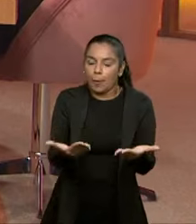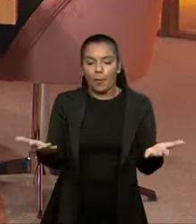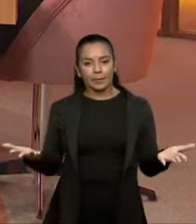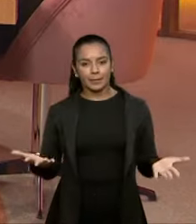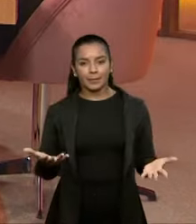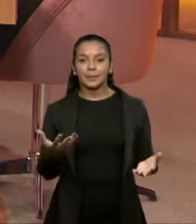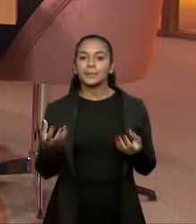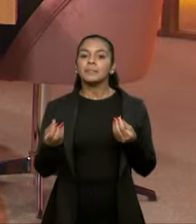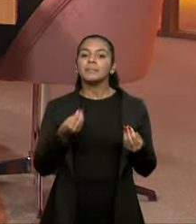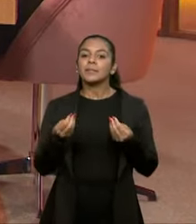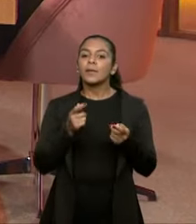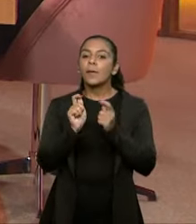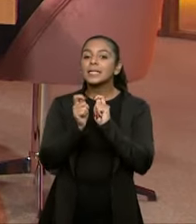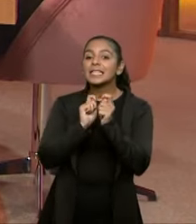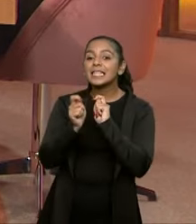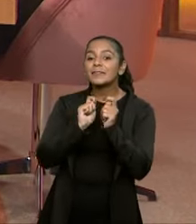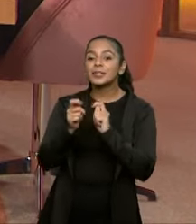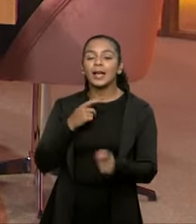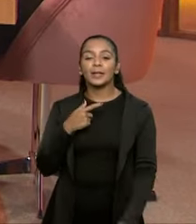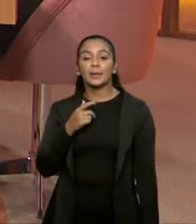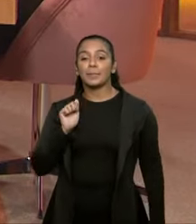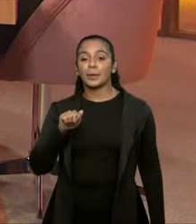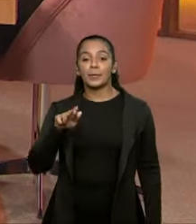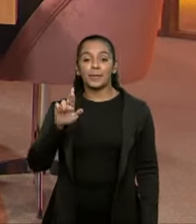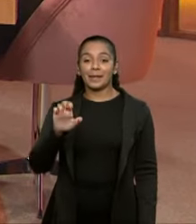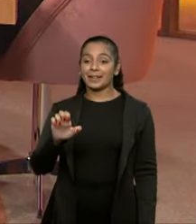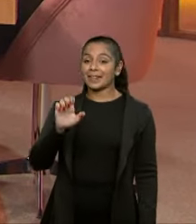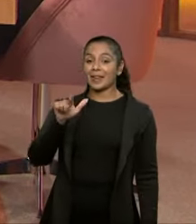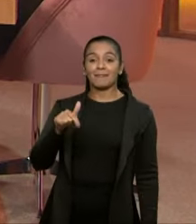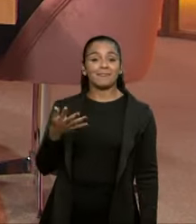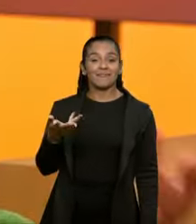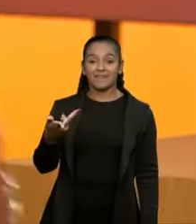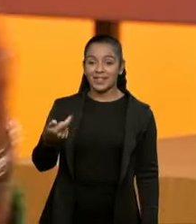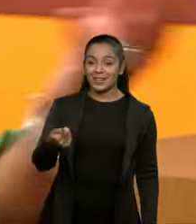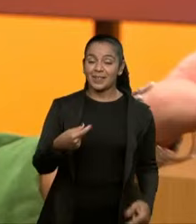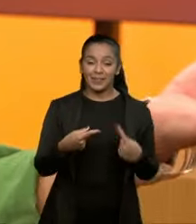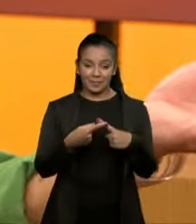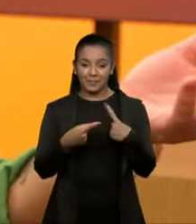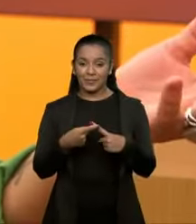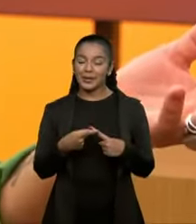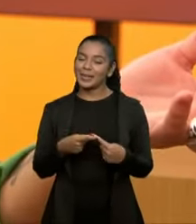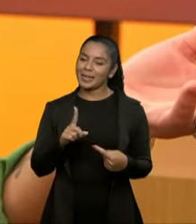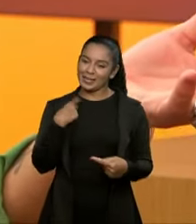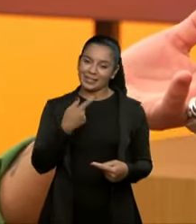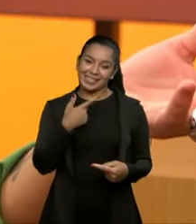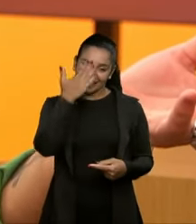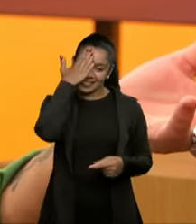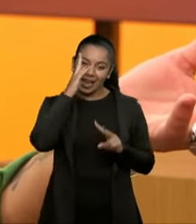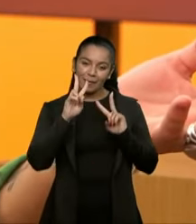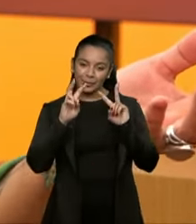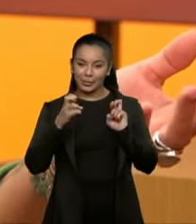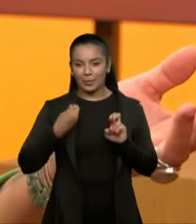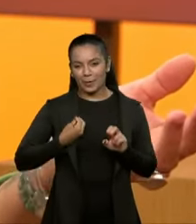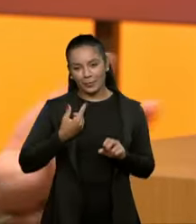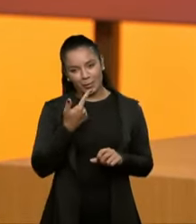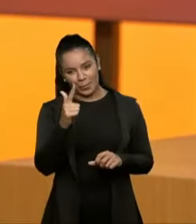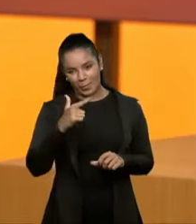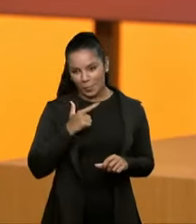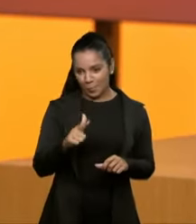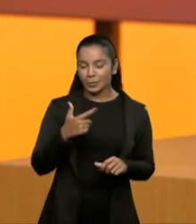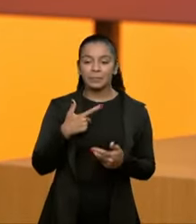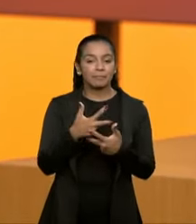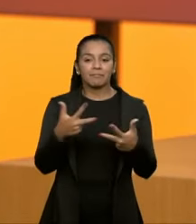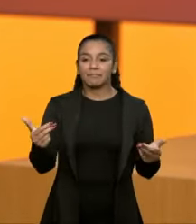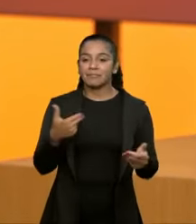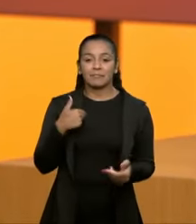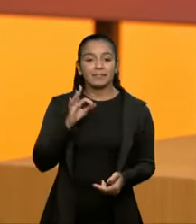Como que é ser entrevistada pelo André? Não, maravilhoso. Por quê? Porque assim, não, a gente sabe tudo da vida do outro, tudo, entendeu? Assim. Inclusive as coisas que a gente